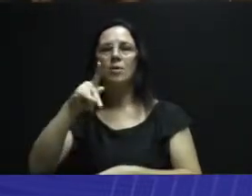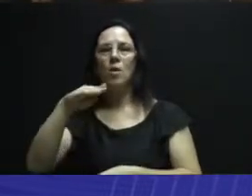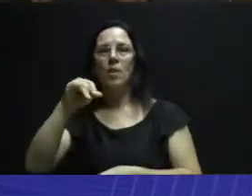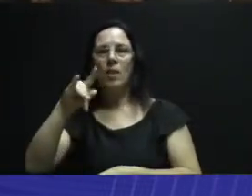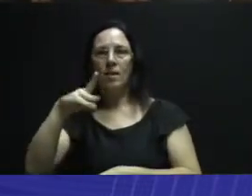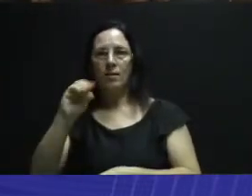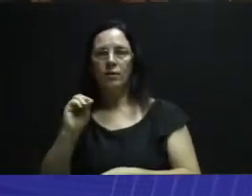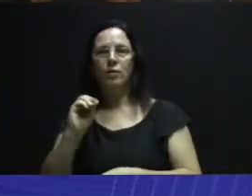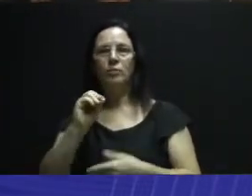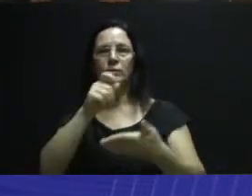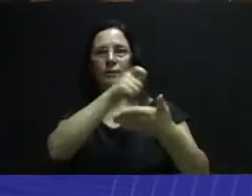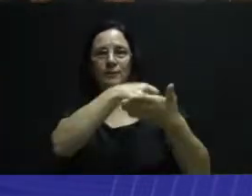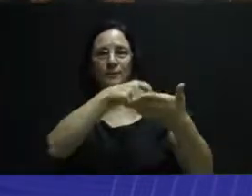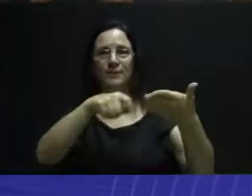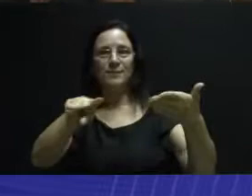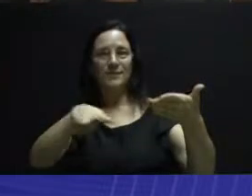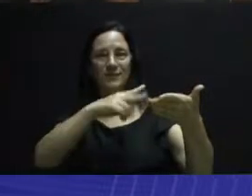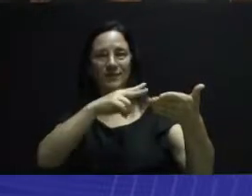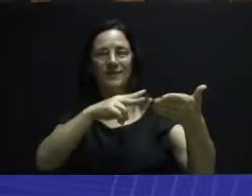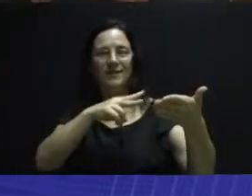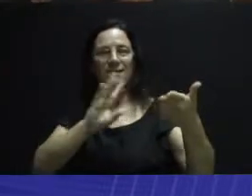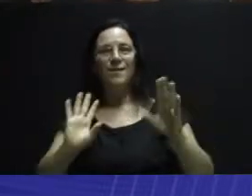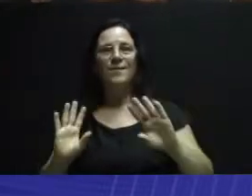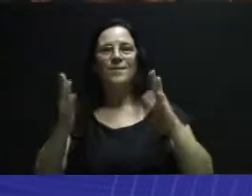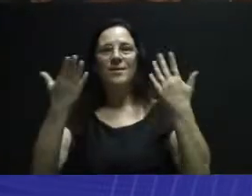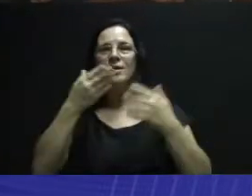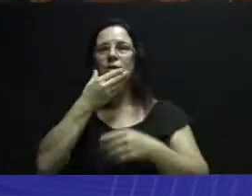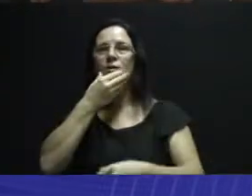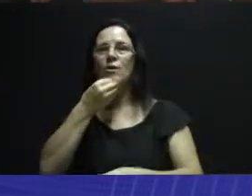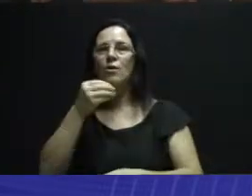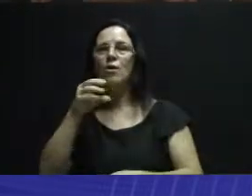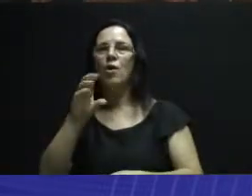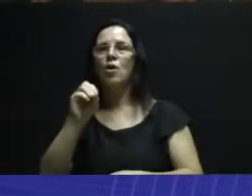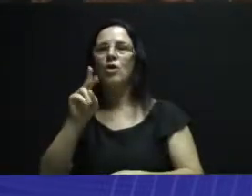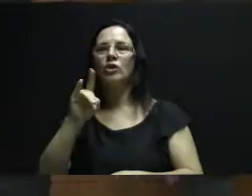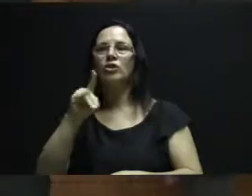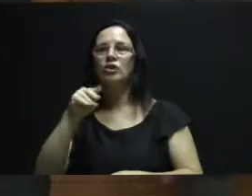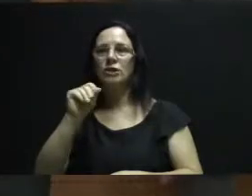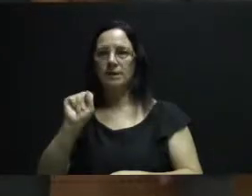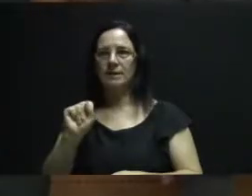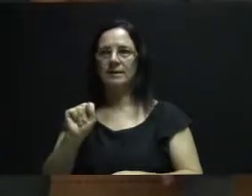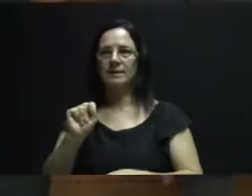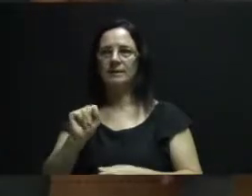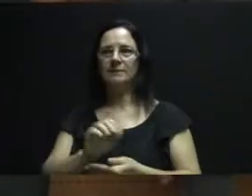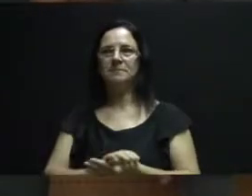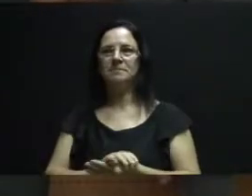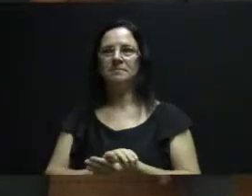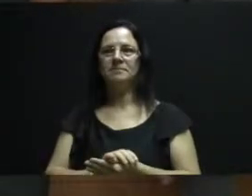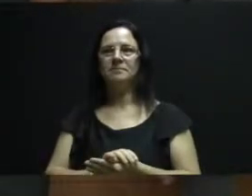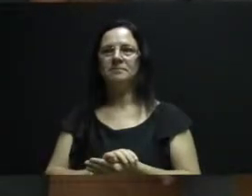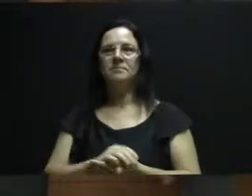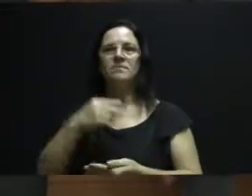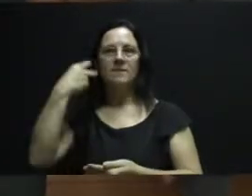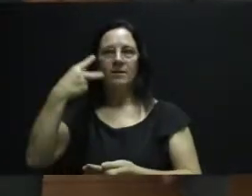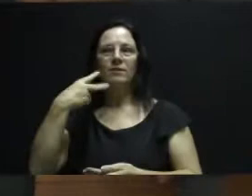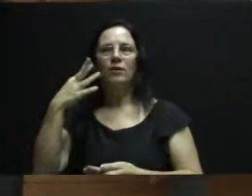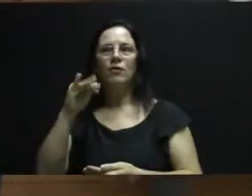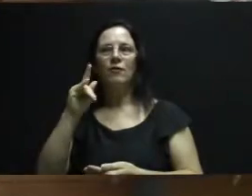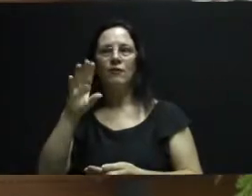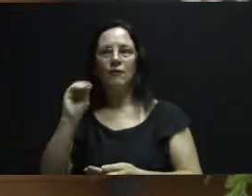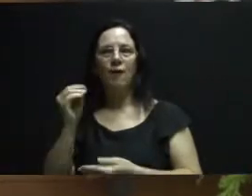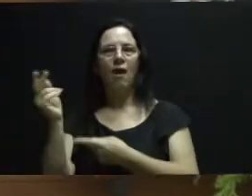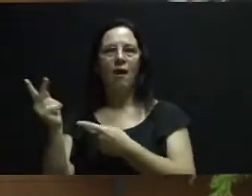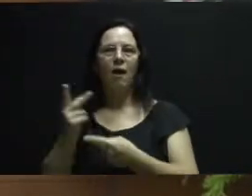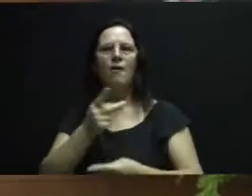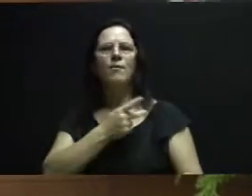Pelas razões descritas, homenageamos Ortides dos Santos Rocha. O vereador Fábio Alves Moreira,